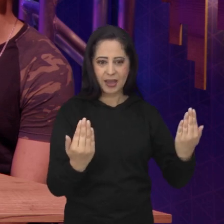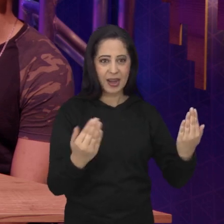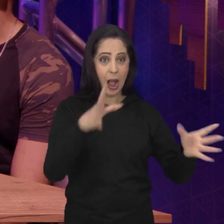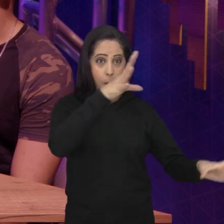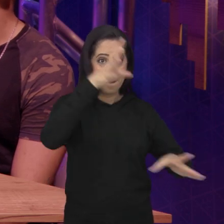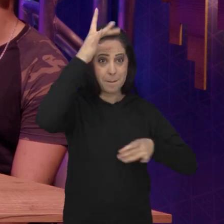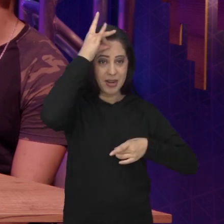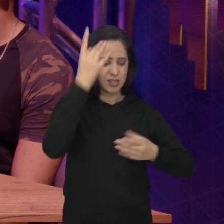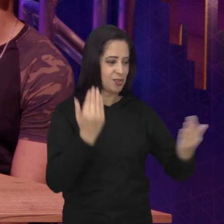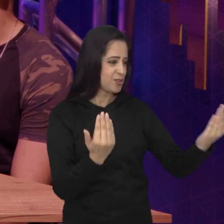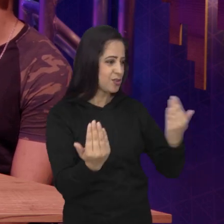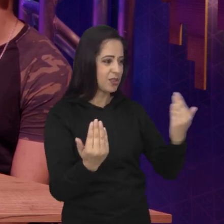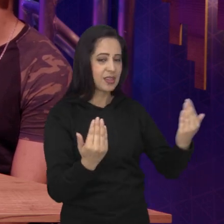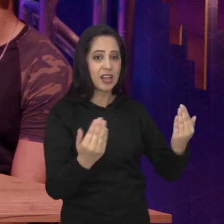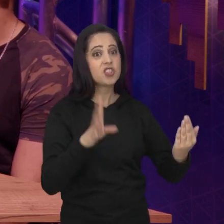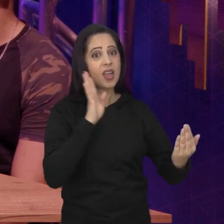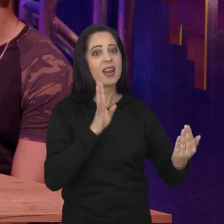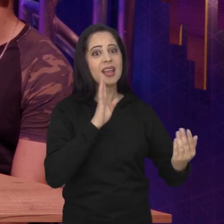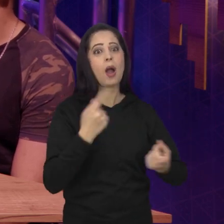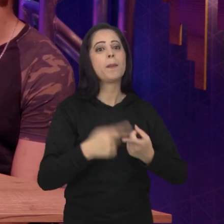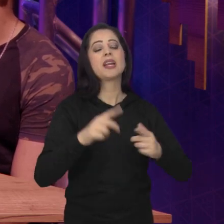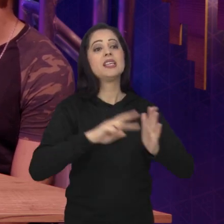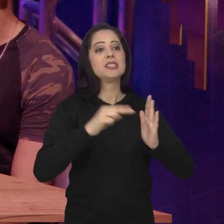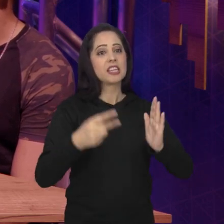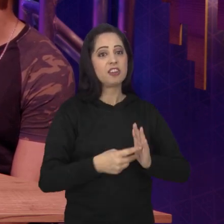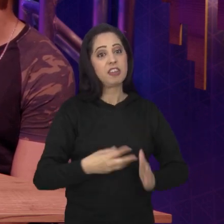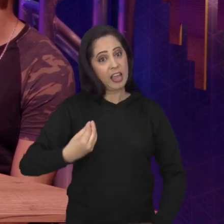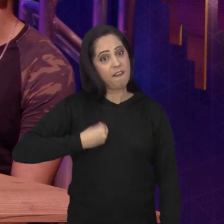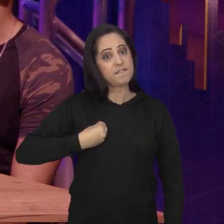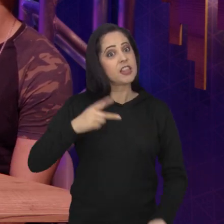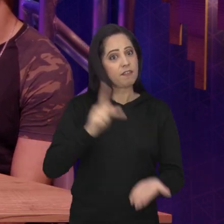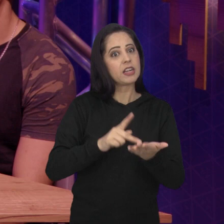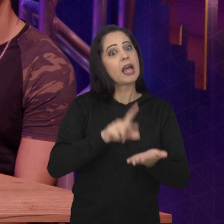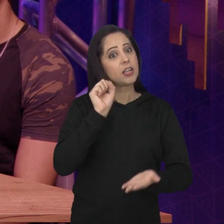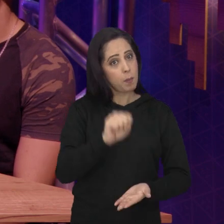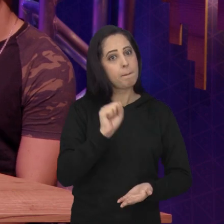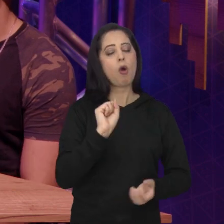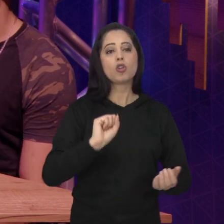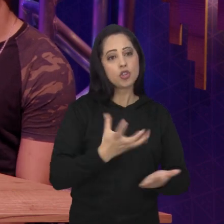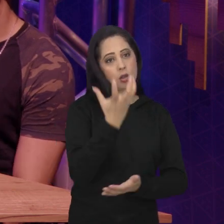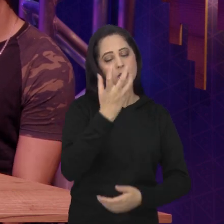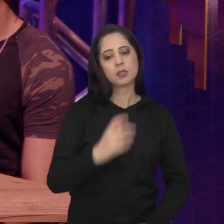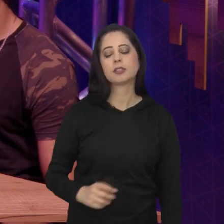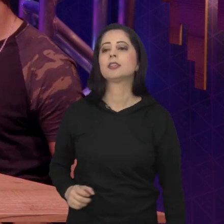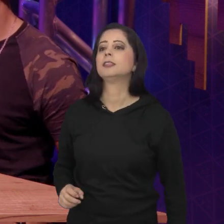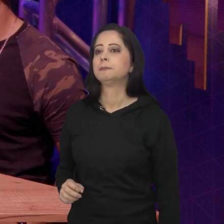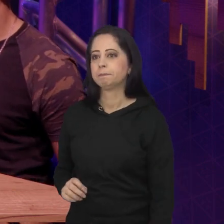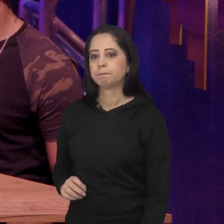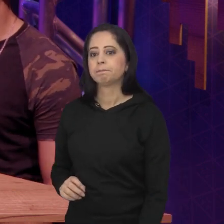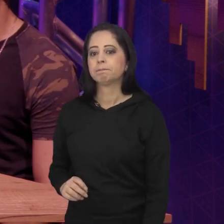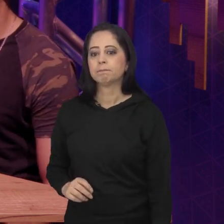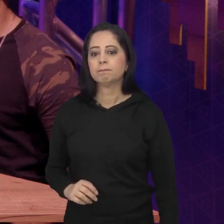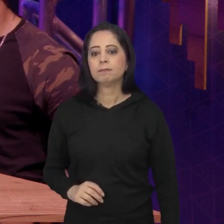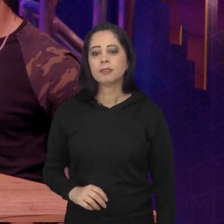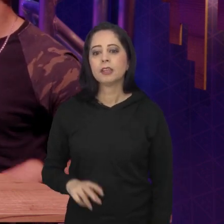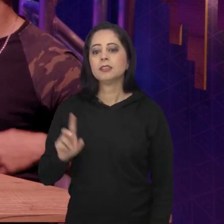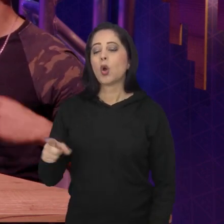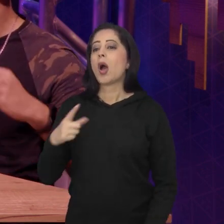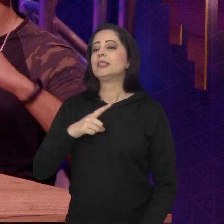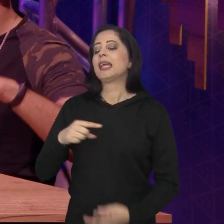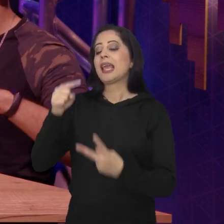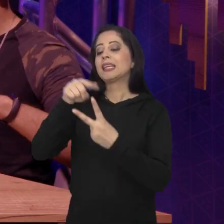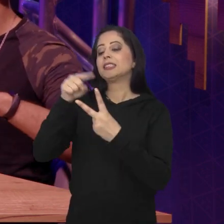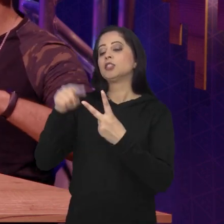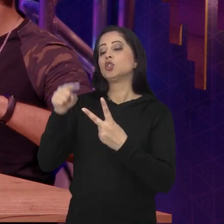dois personagens, eu acho legal para identificar que isso pode acontecer na vida real também. E sabe o que eu acho da hora, Vicky?